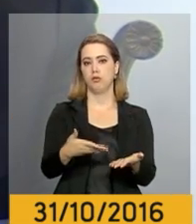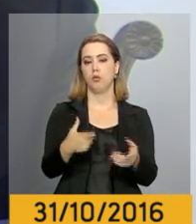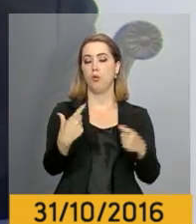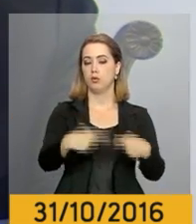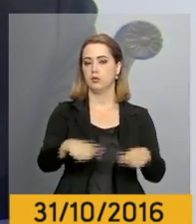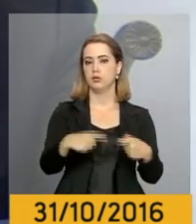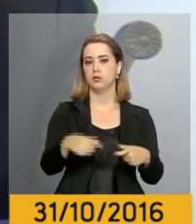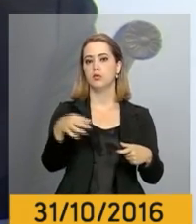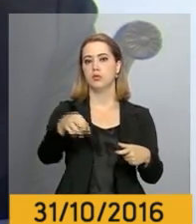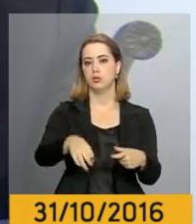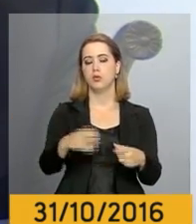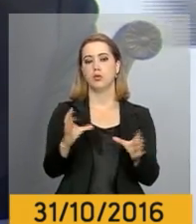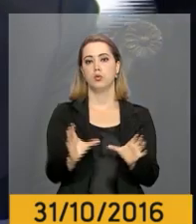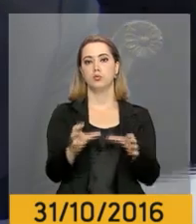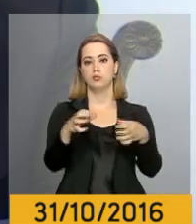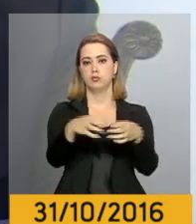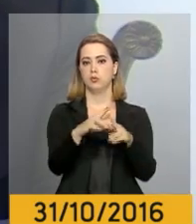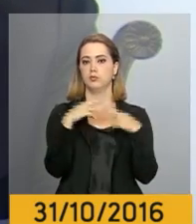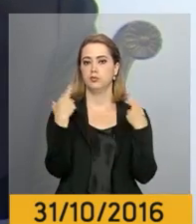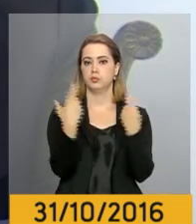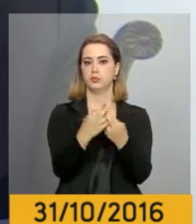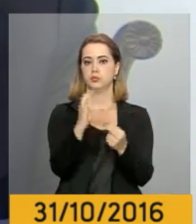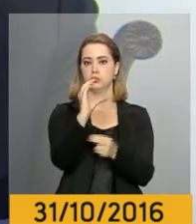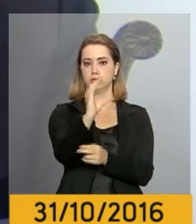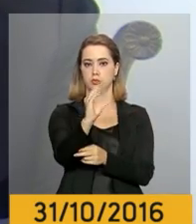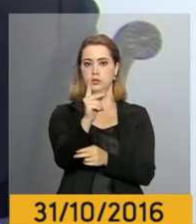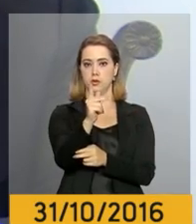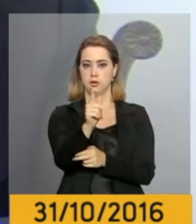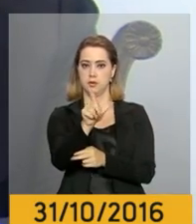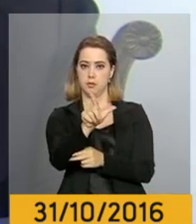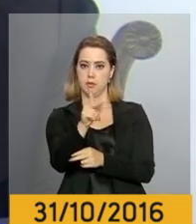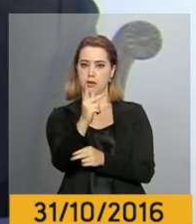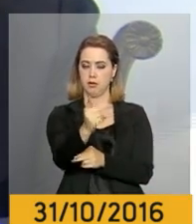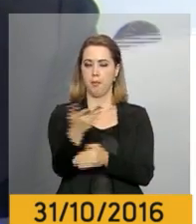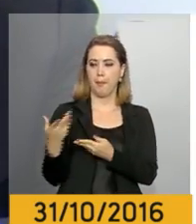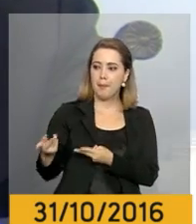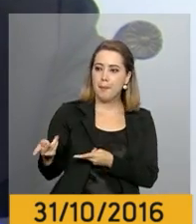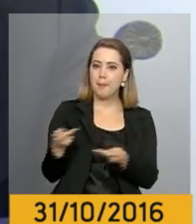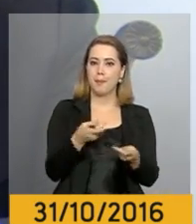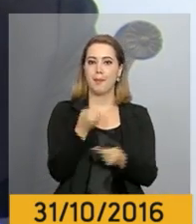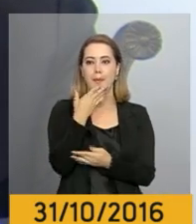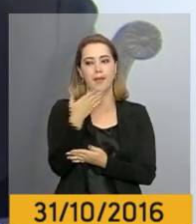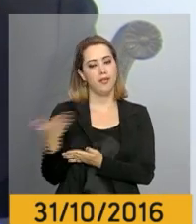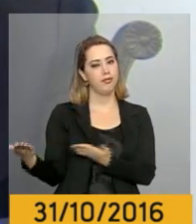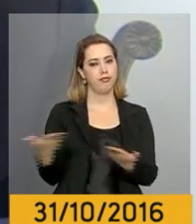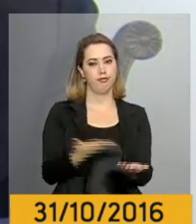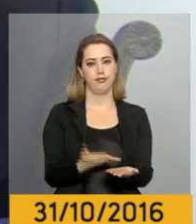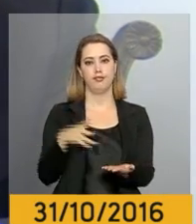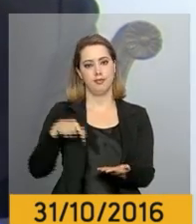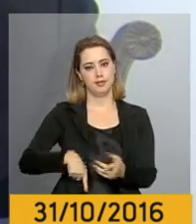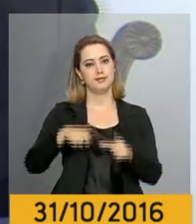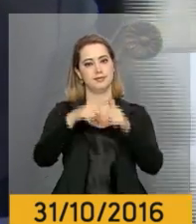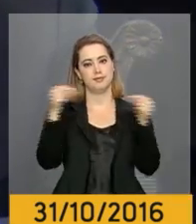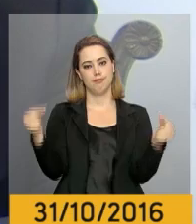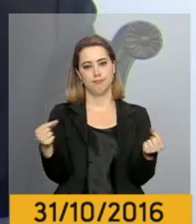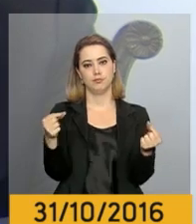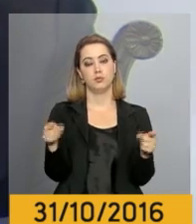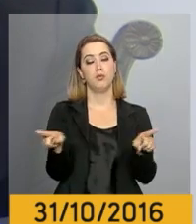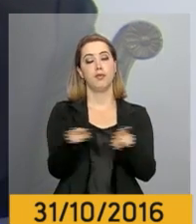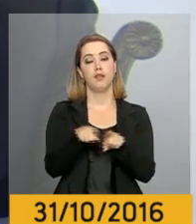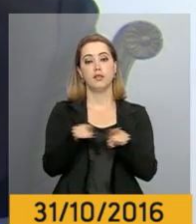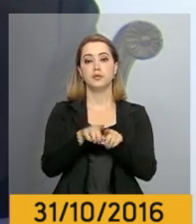portanto seja todos bem-vindos a Brasília e não posso deixar tão pouco e de